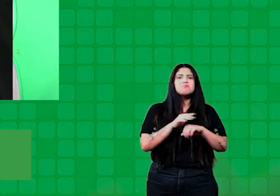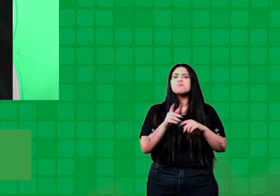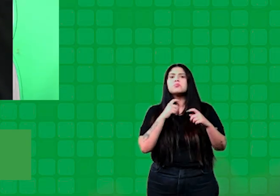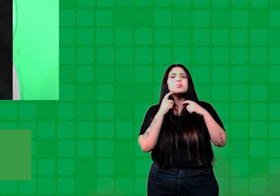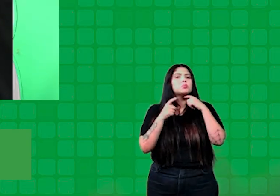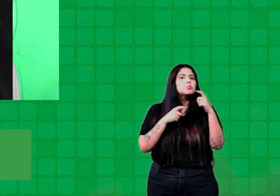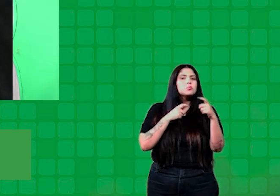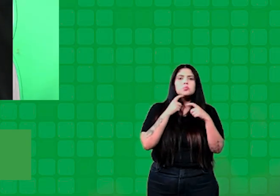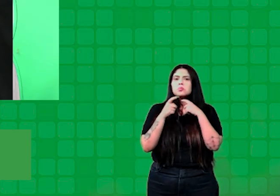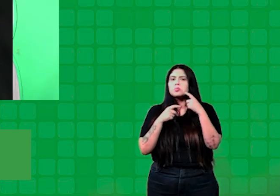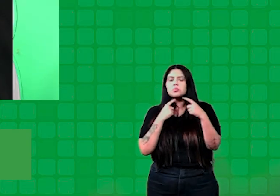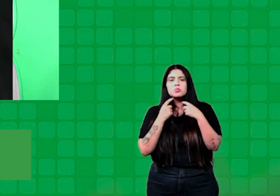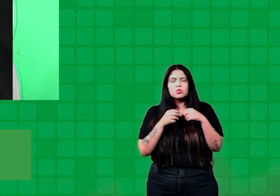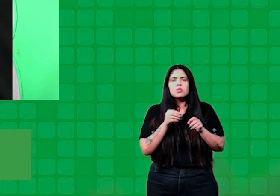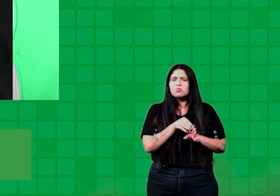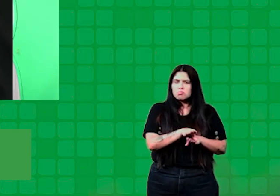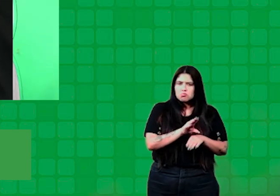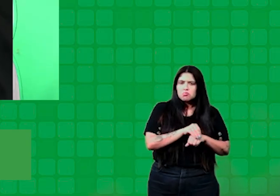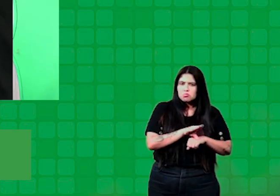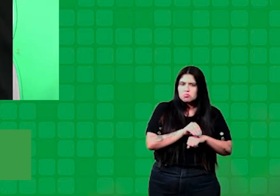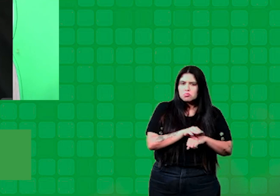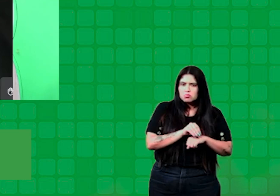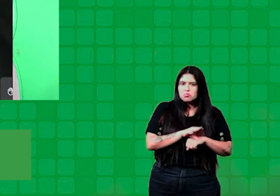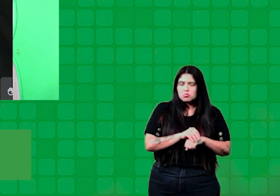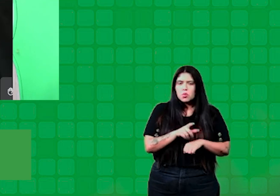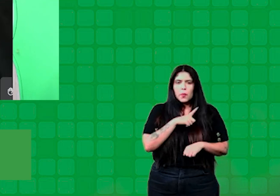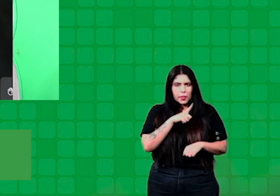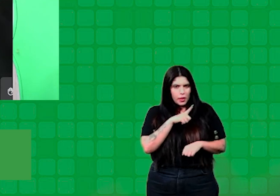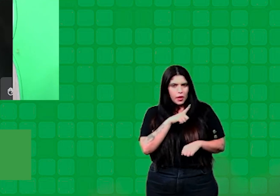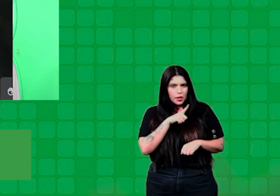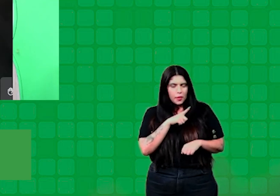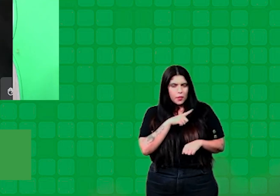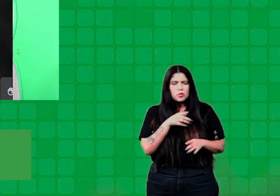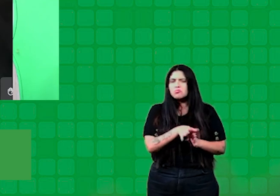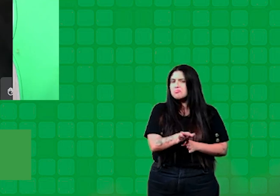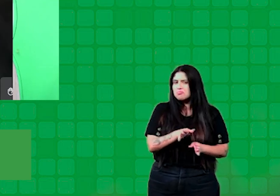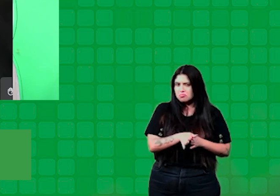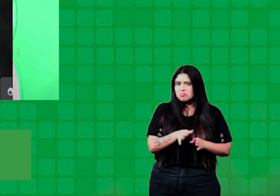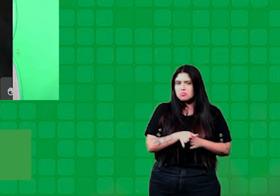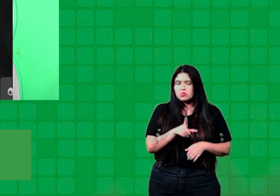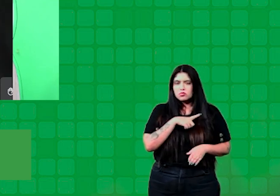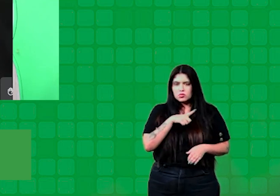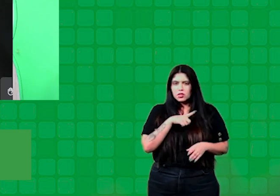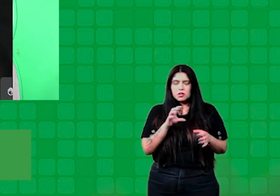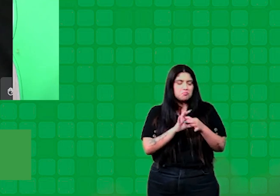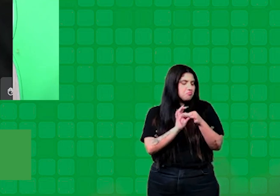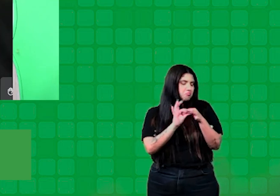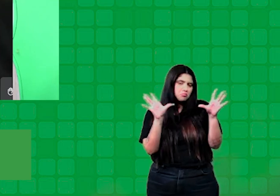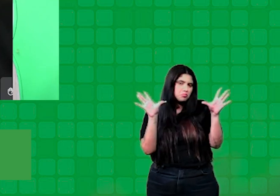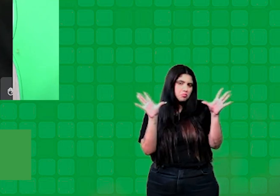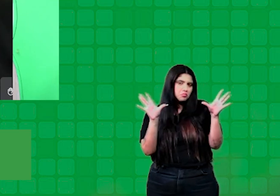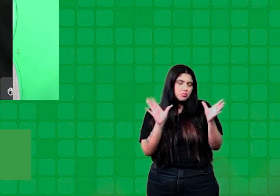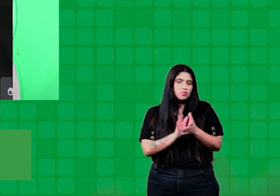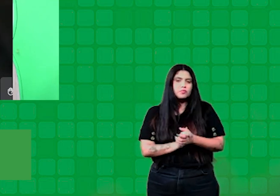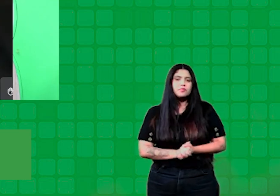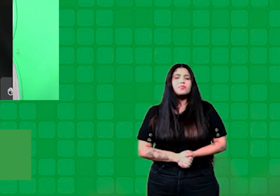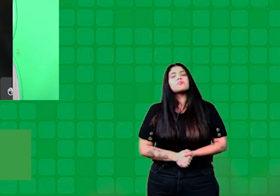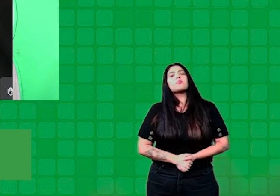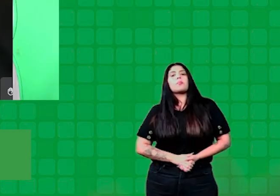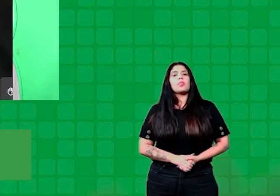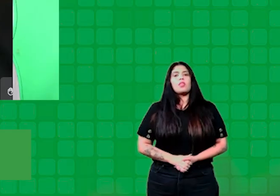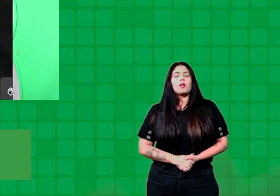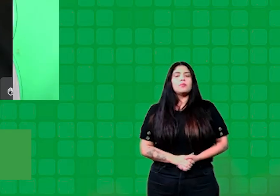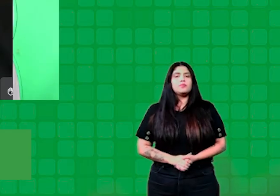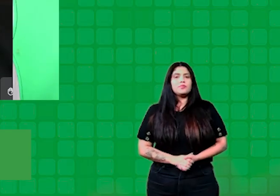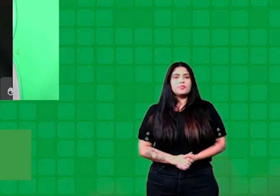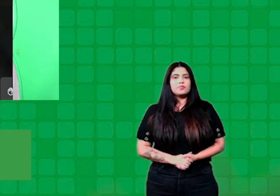dúvida, ou uma sugestão, né, uma recomendação aí para esse processo. Está aberta a palavra. Pelo que eu vi aqui, já